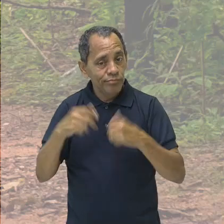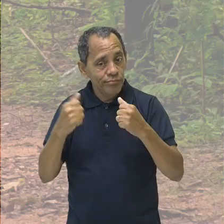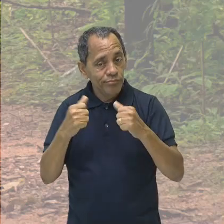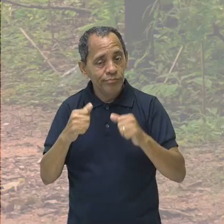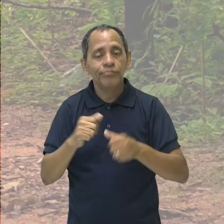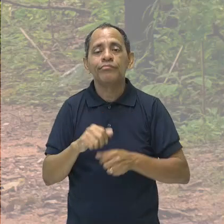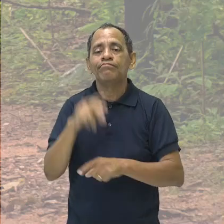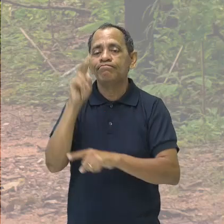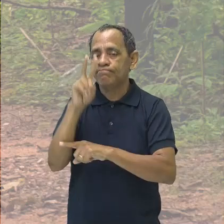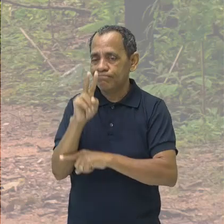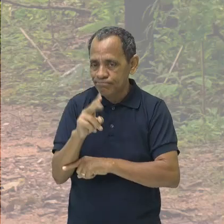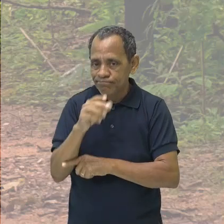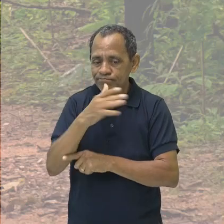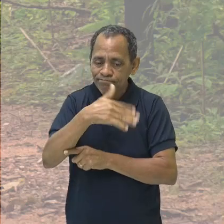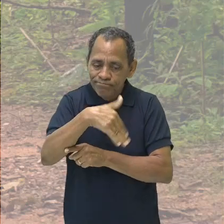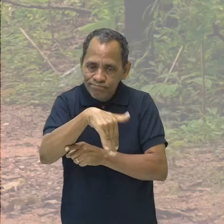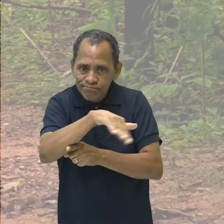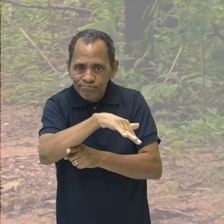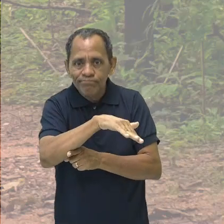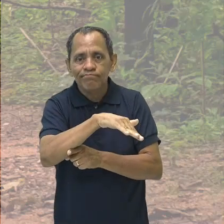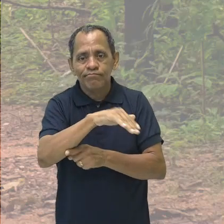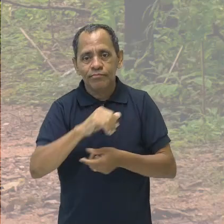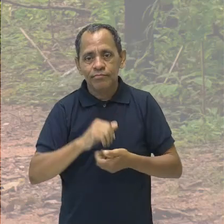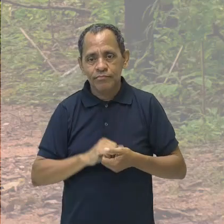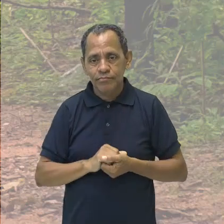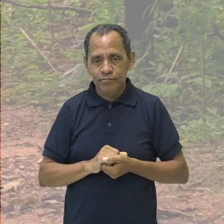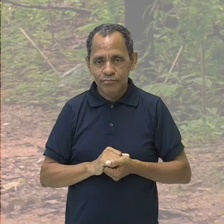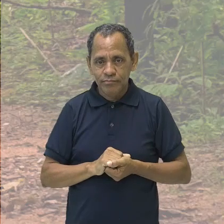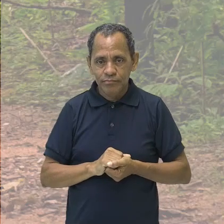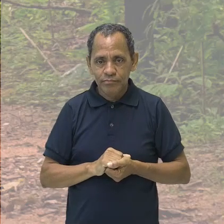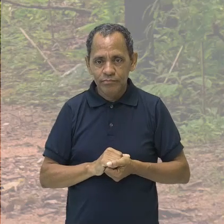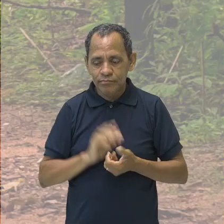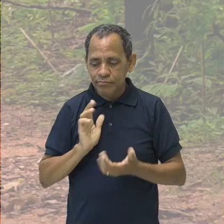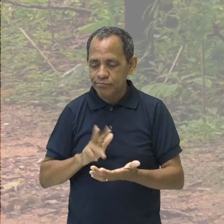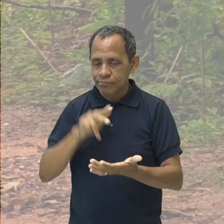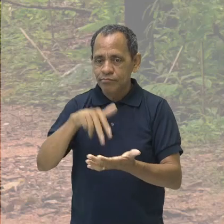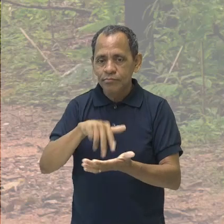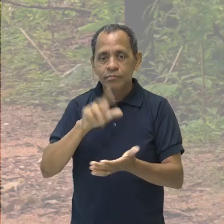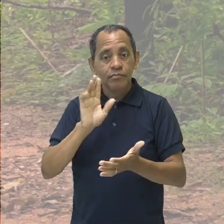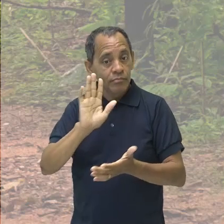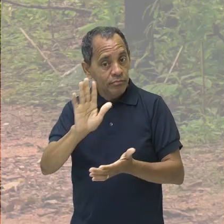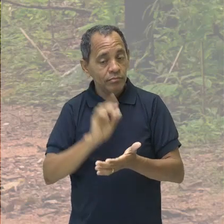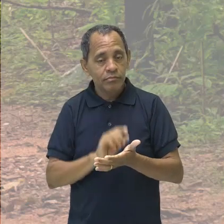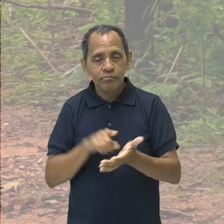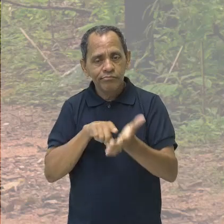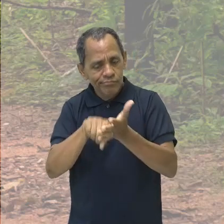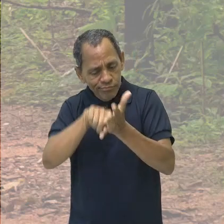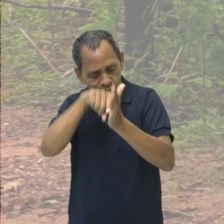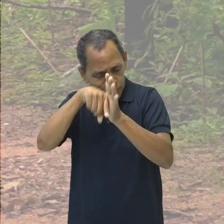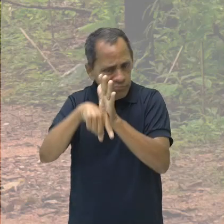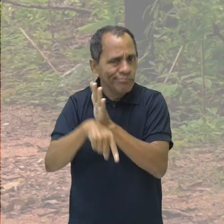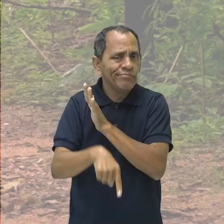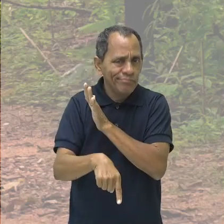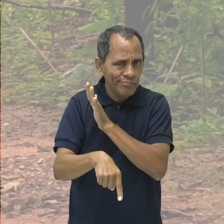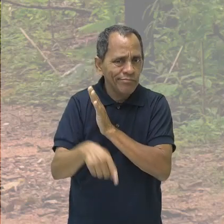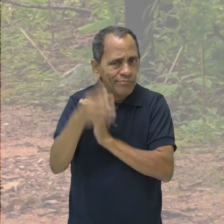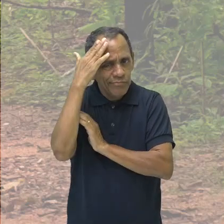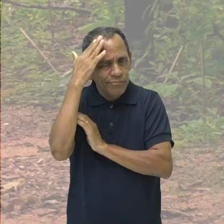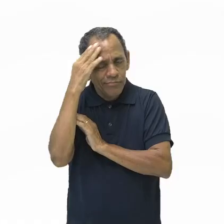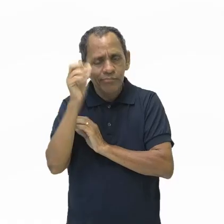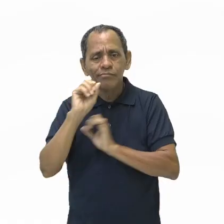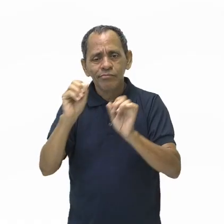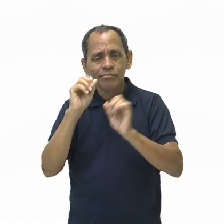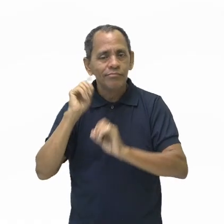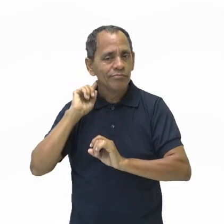ambiente, da onde nós estamos, tá? Mas vamos nos aprofundar para entender mais o que são esses poluentes